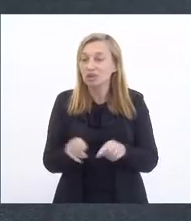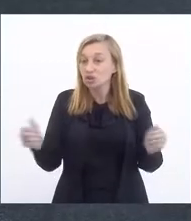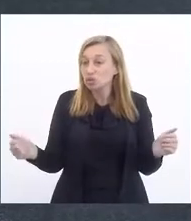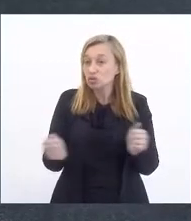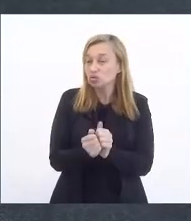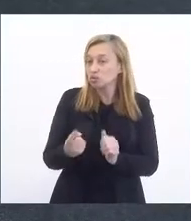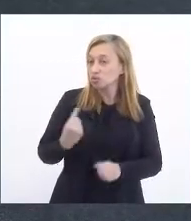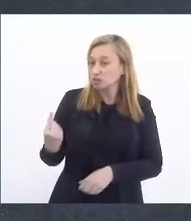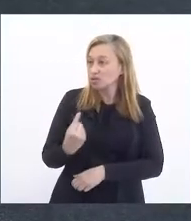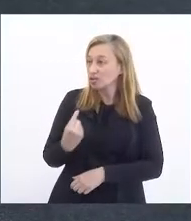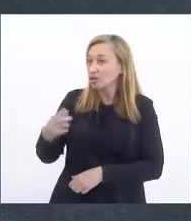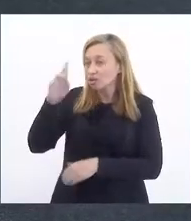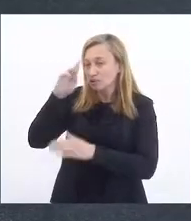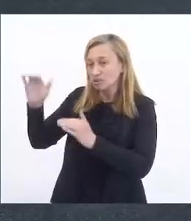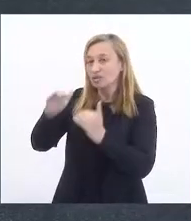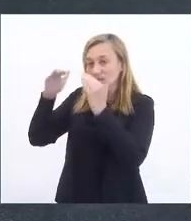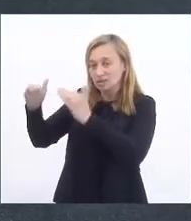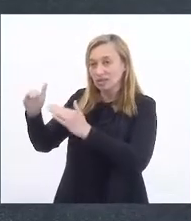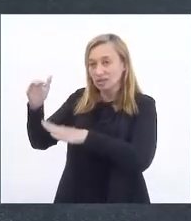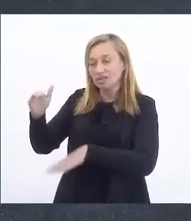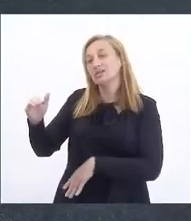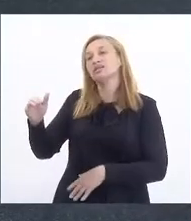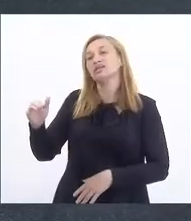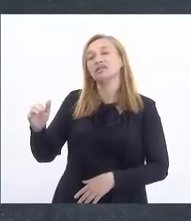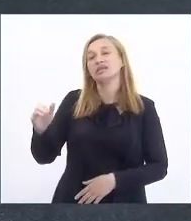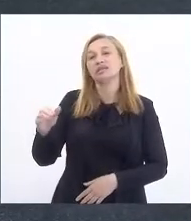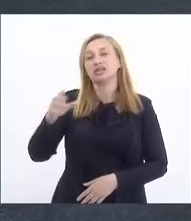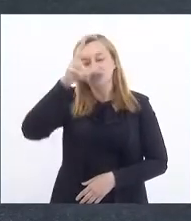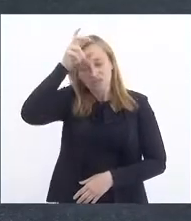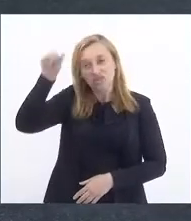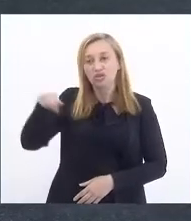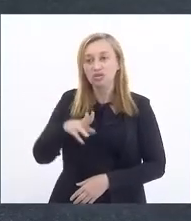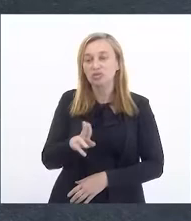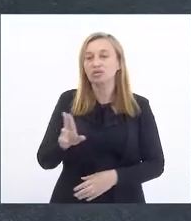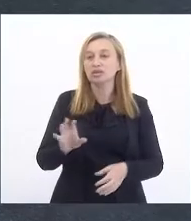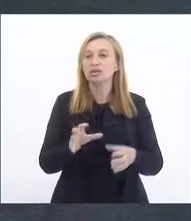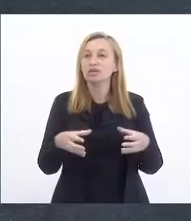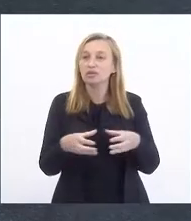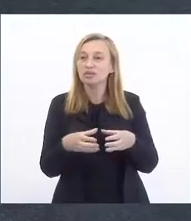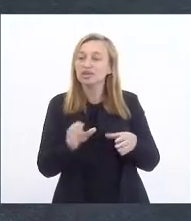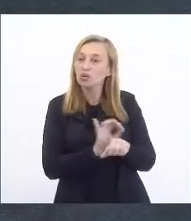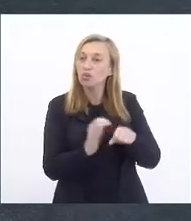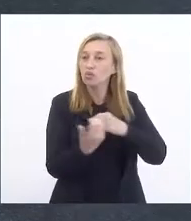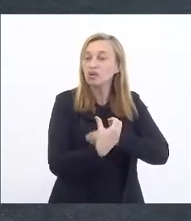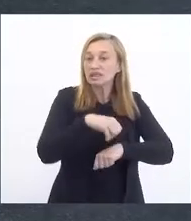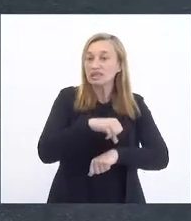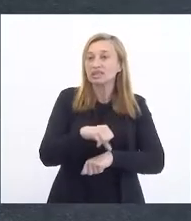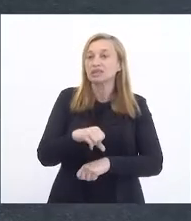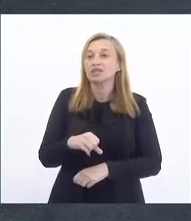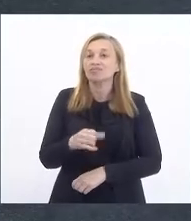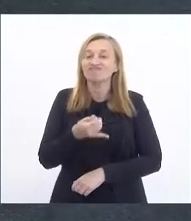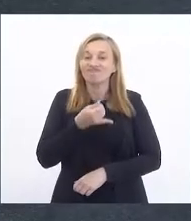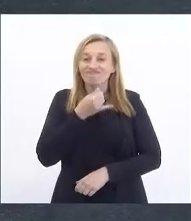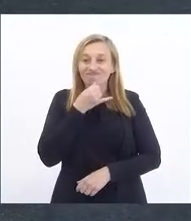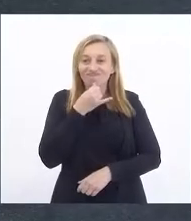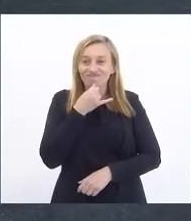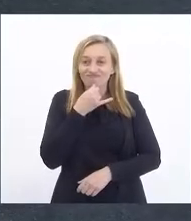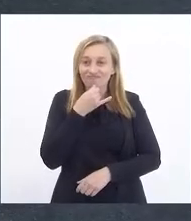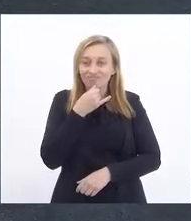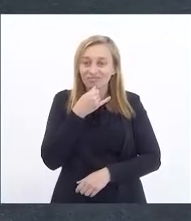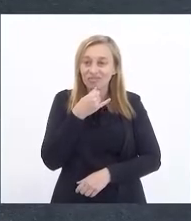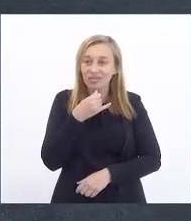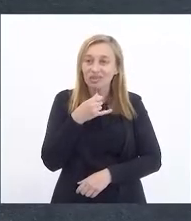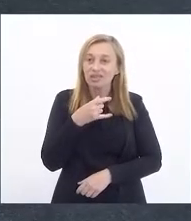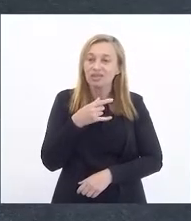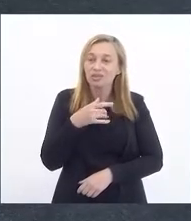inclusive vossa excelência deputada tia Ju a comissão covid que lamentavelmente é uma luz no fim do